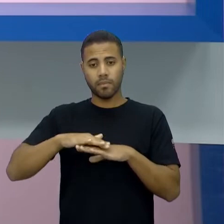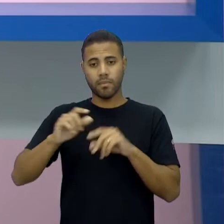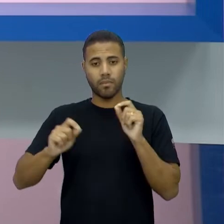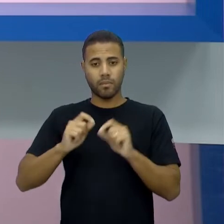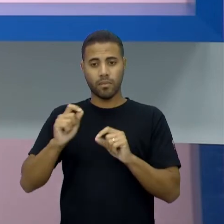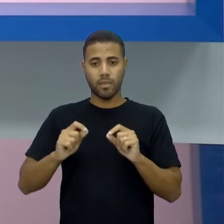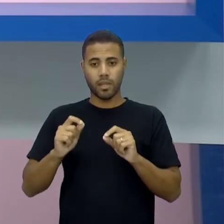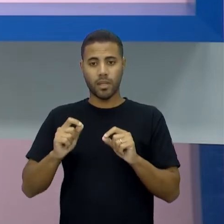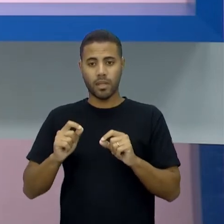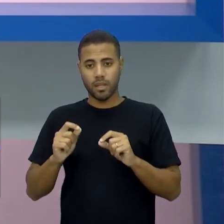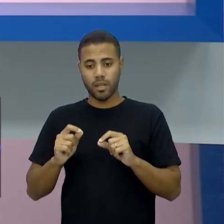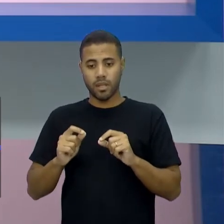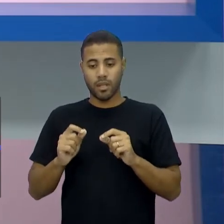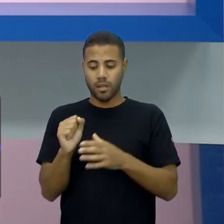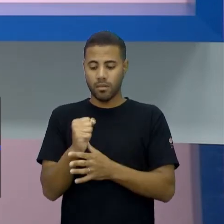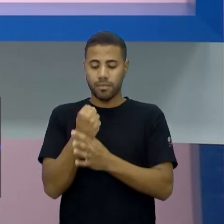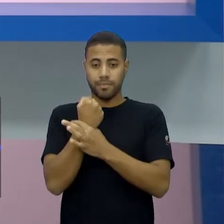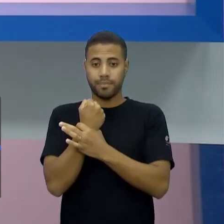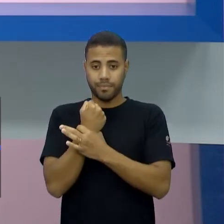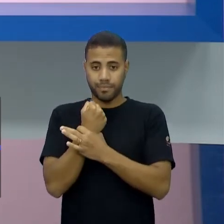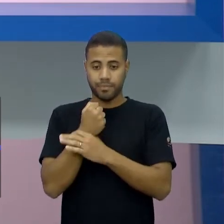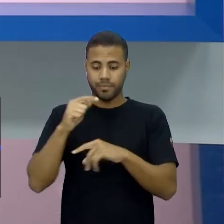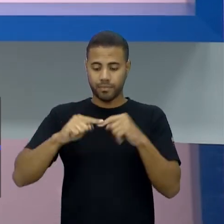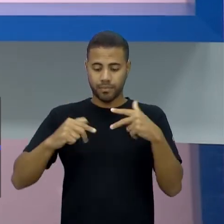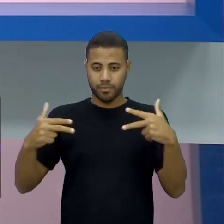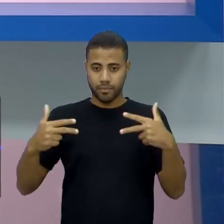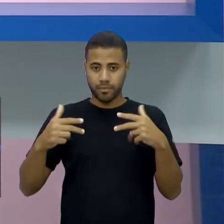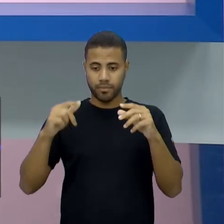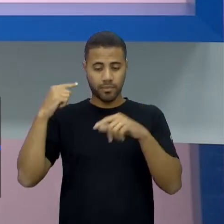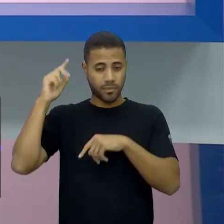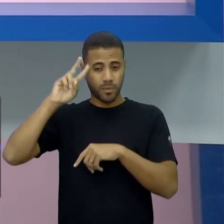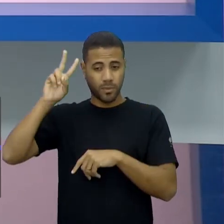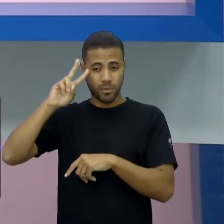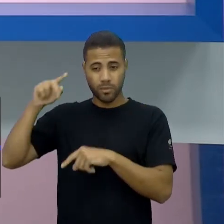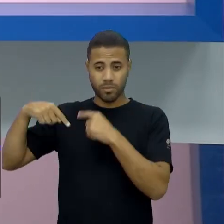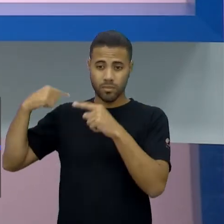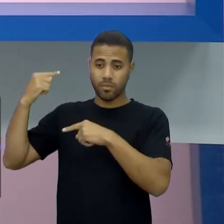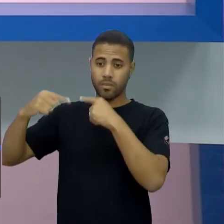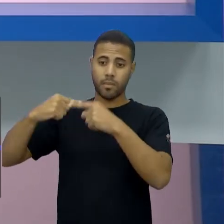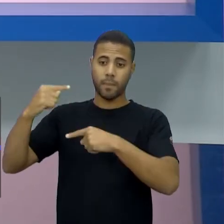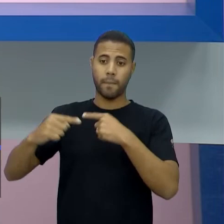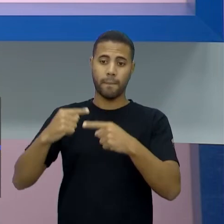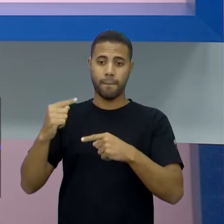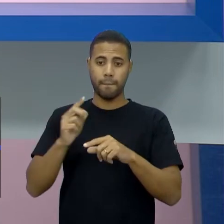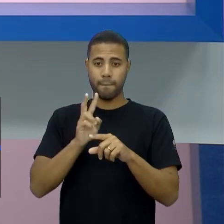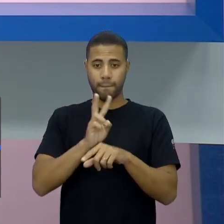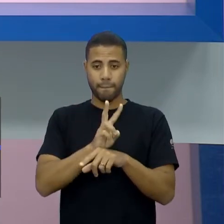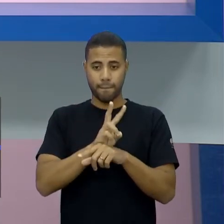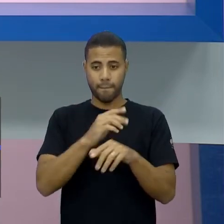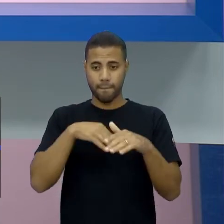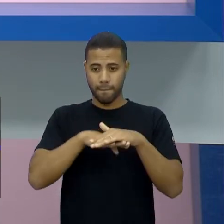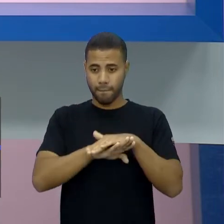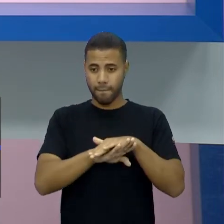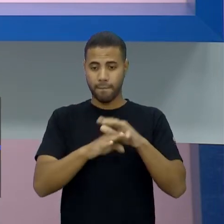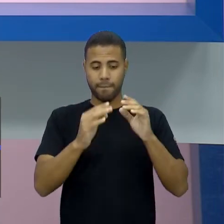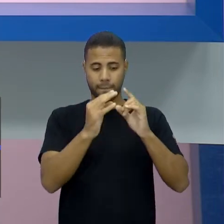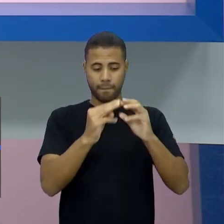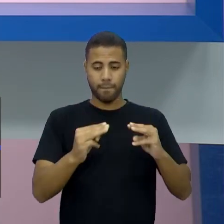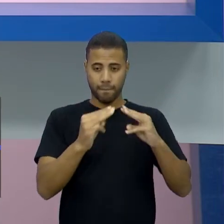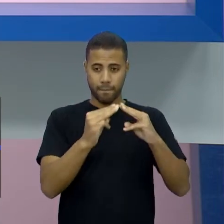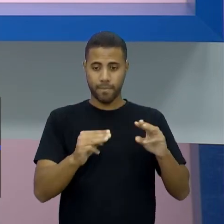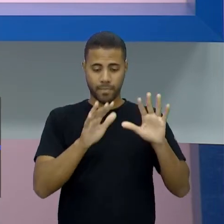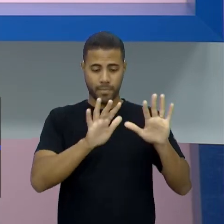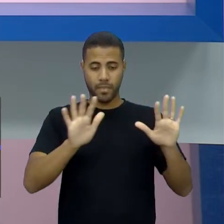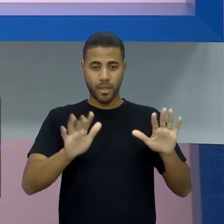só de preservar esses materiais históricos, né, essa cultura material, mas também trazer reflexão